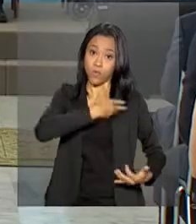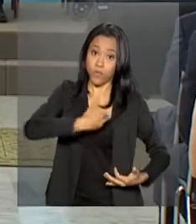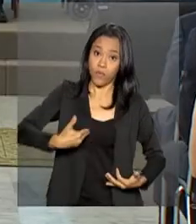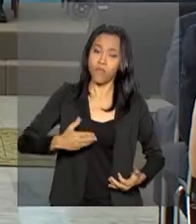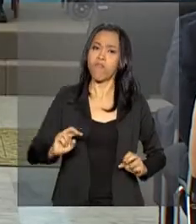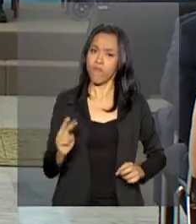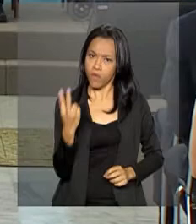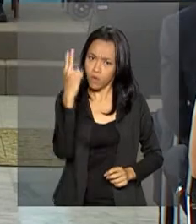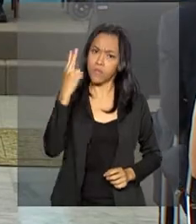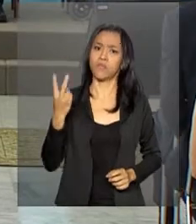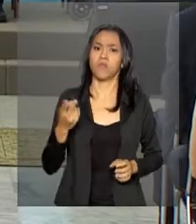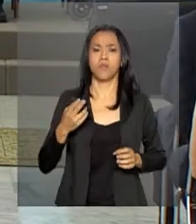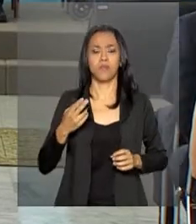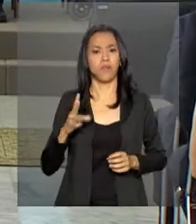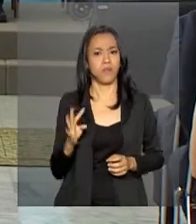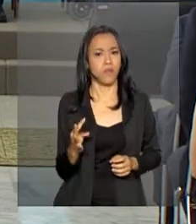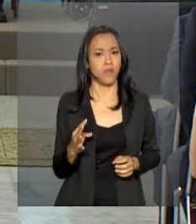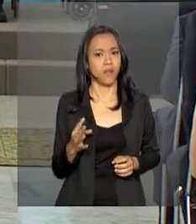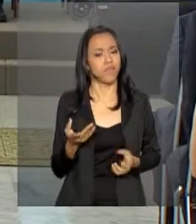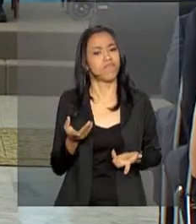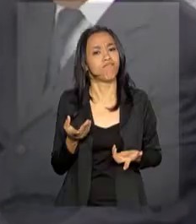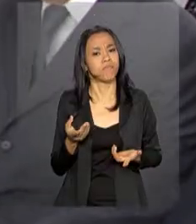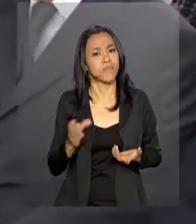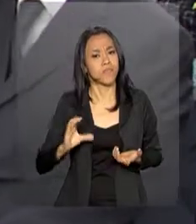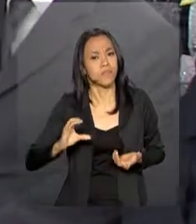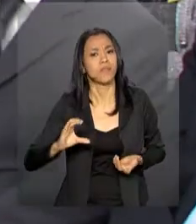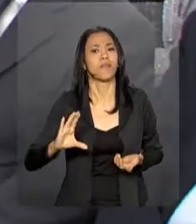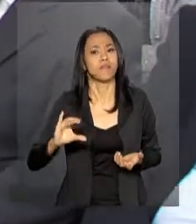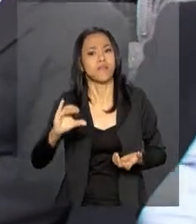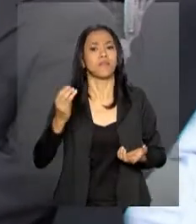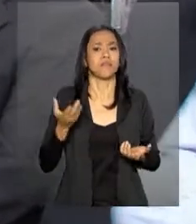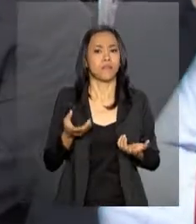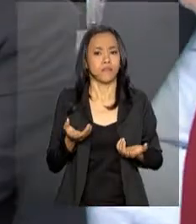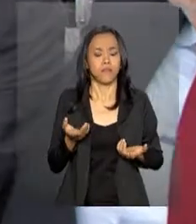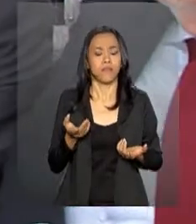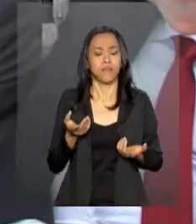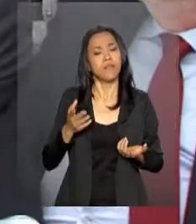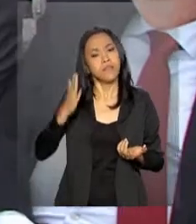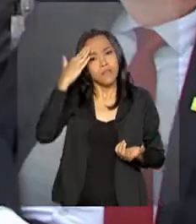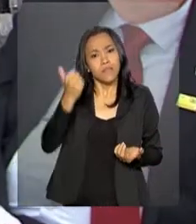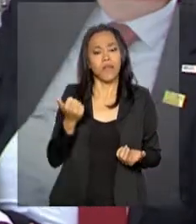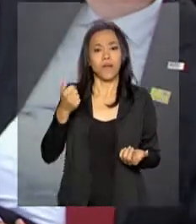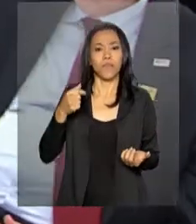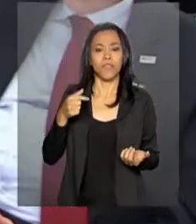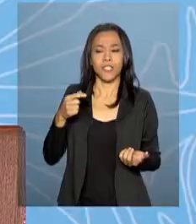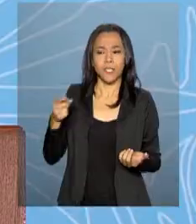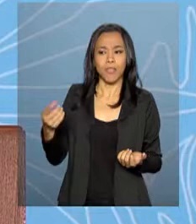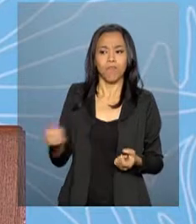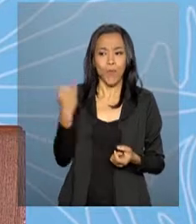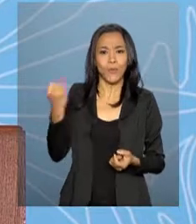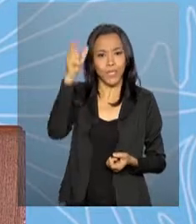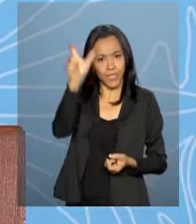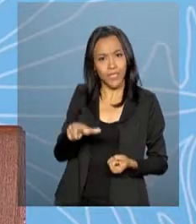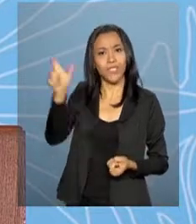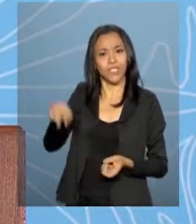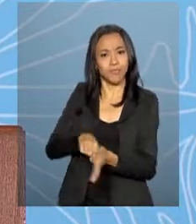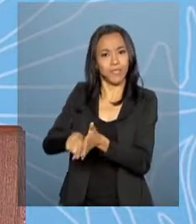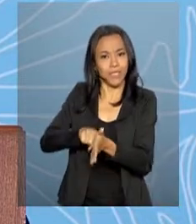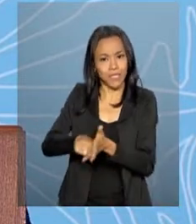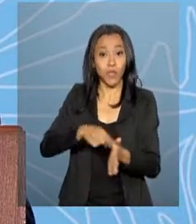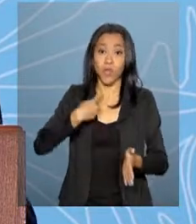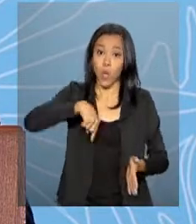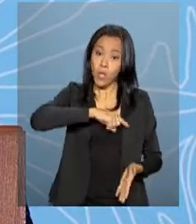reconhece o papel fundamental do pesquisador. Nós fizemos questão de